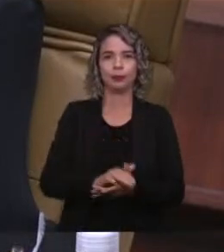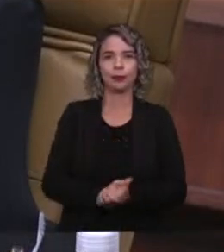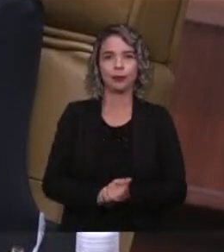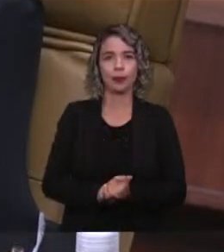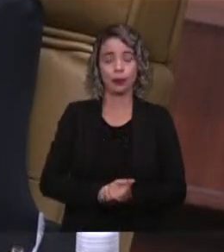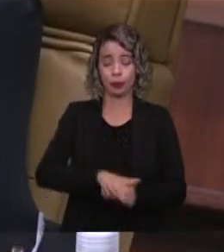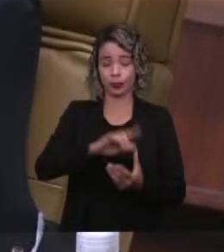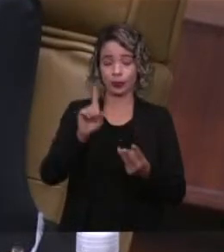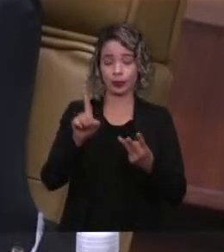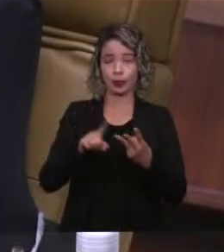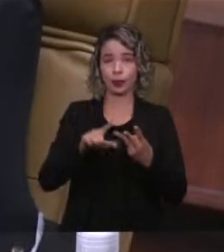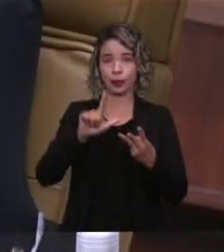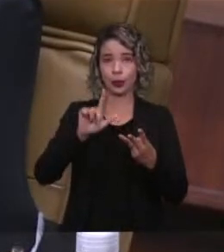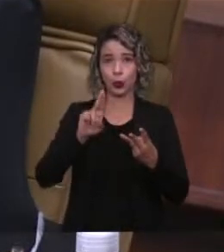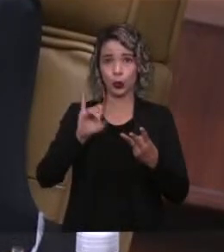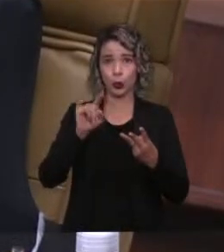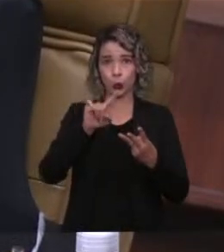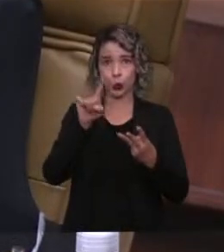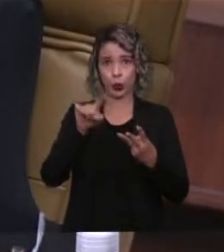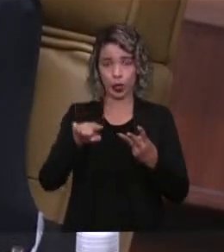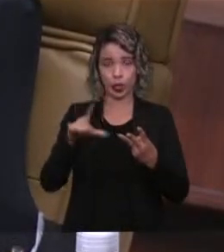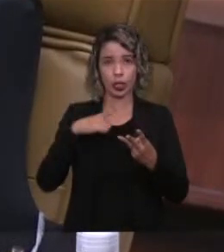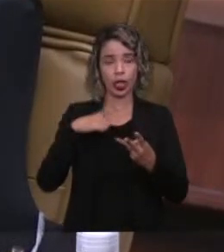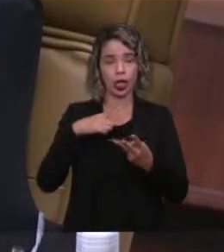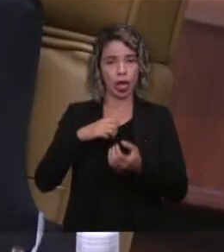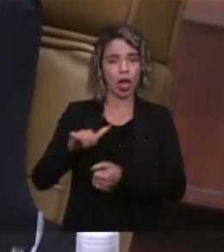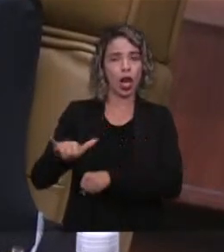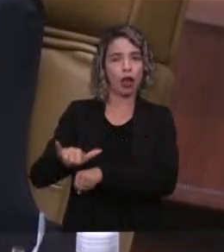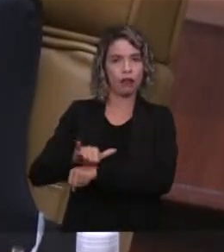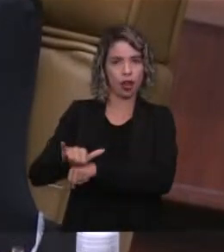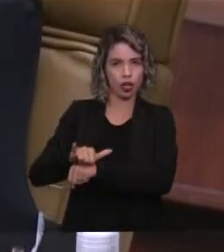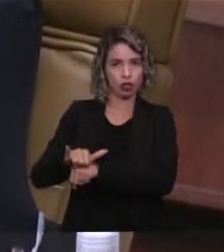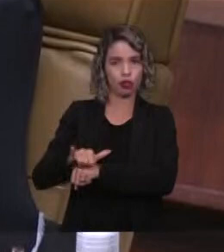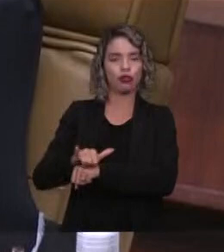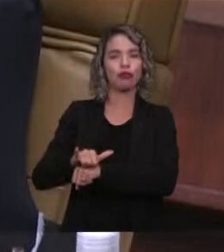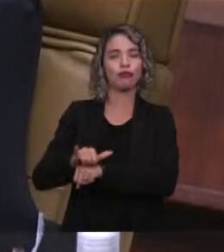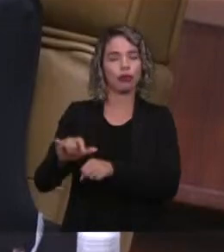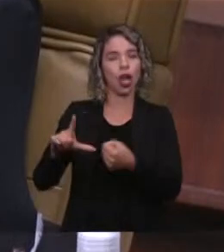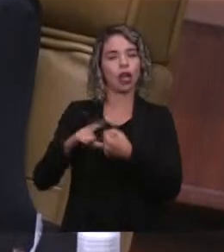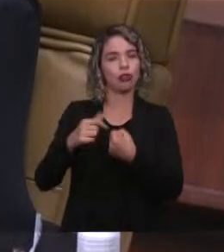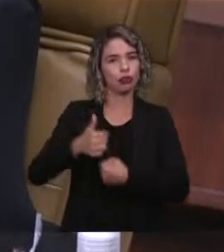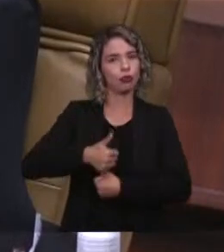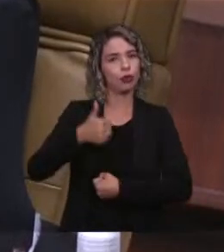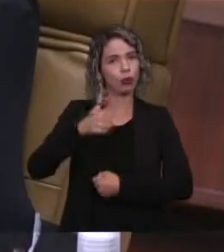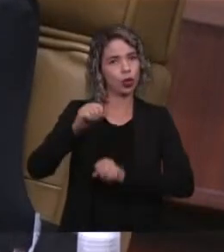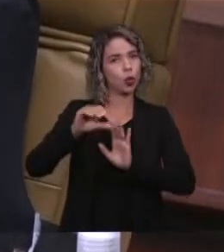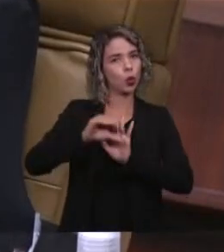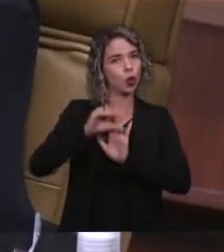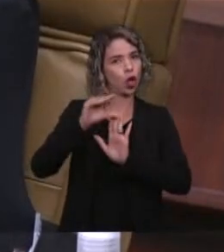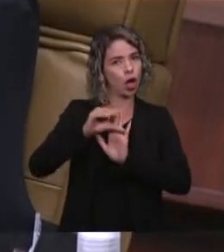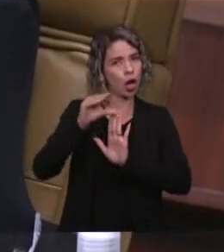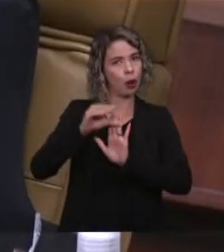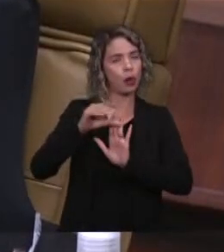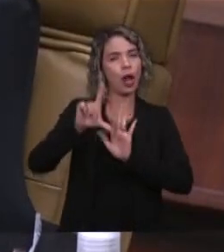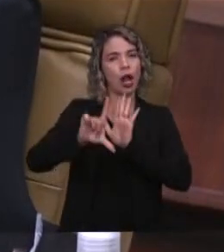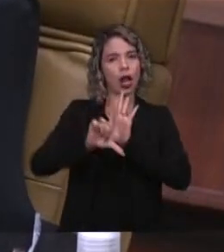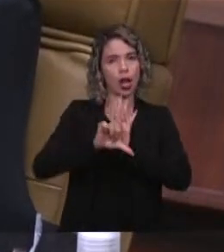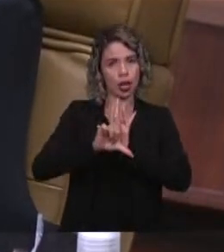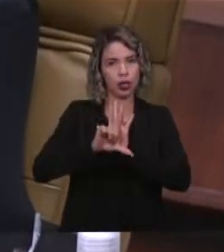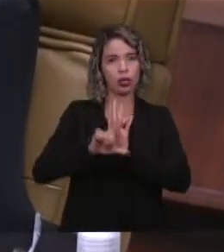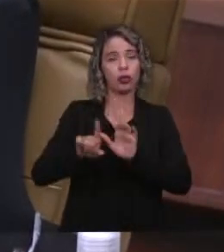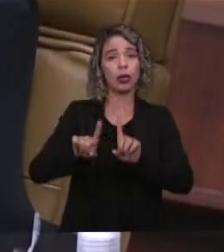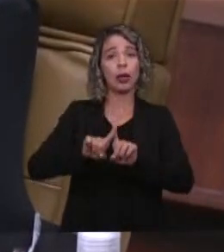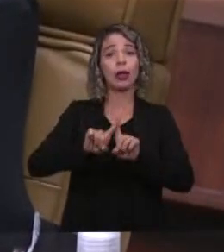E Luiz Pereira Duarte de Amorim, por lavagem de dinheiro, também no artigo 1º caput da Lei de Lavagem,